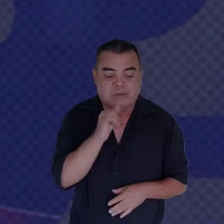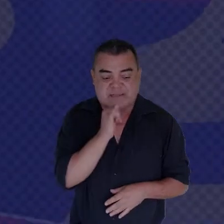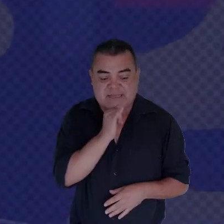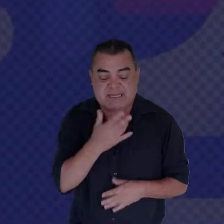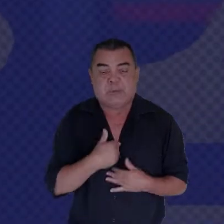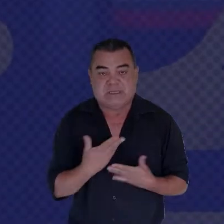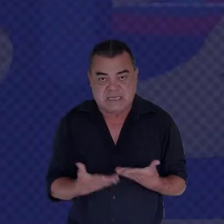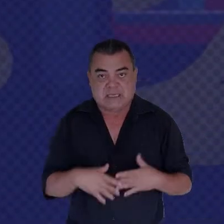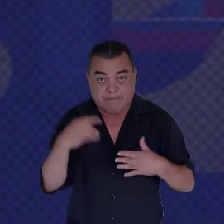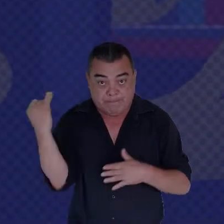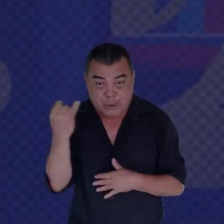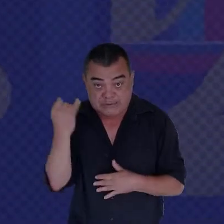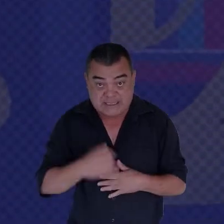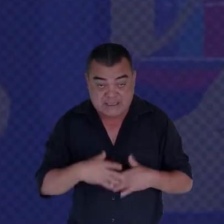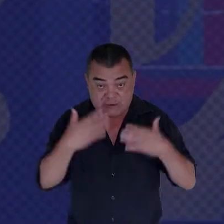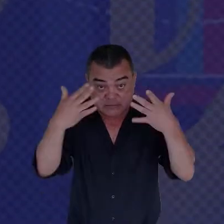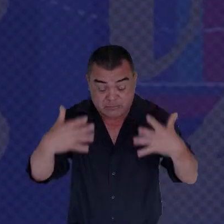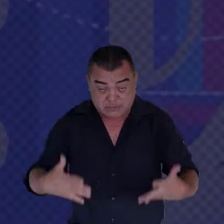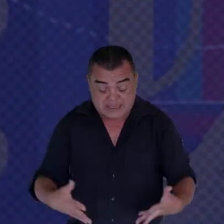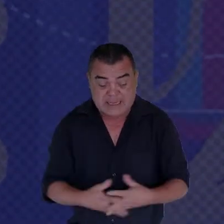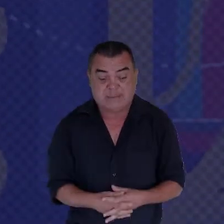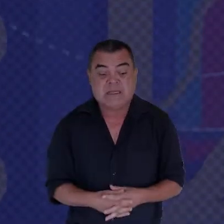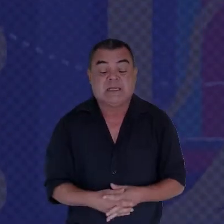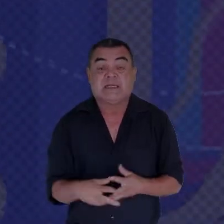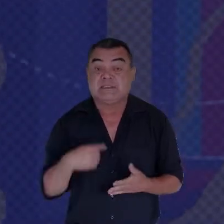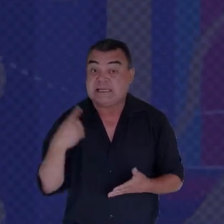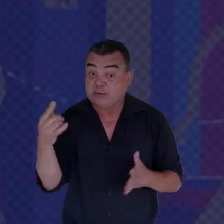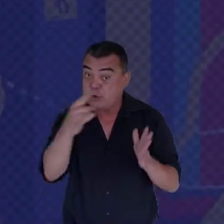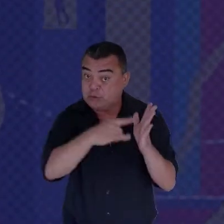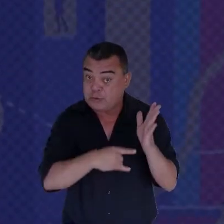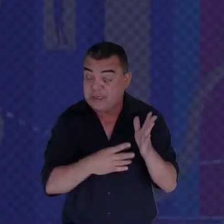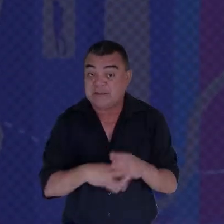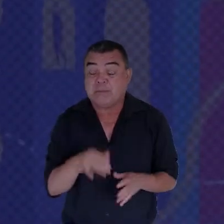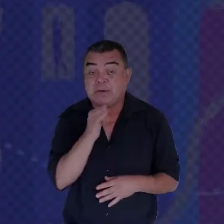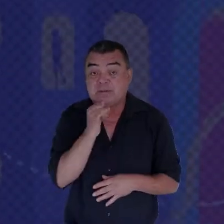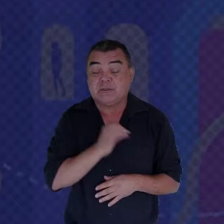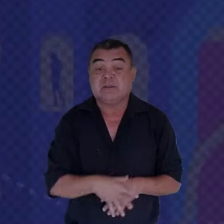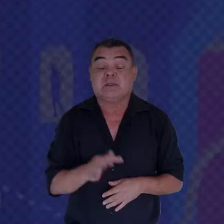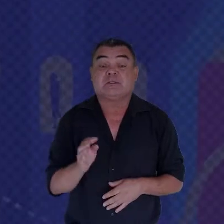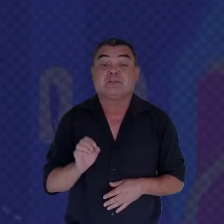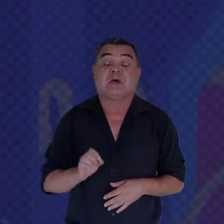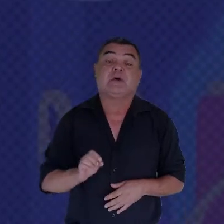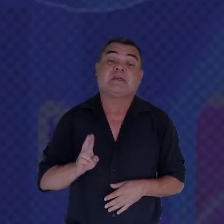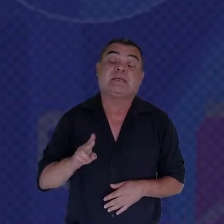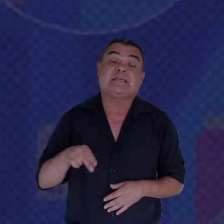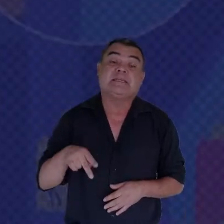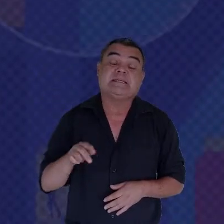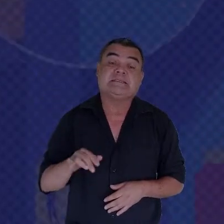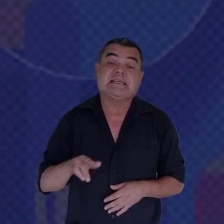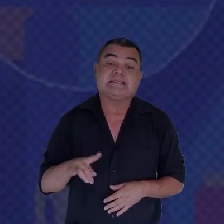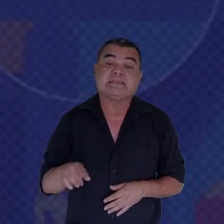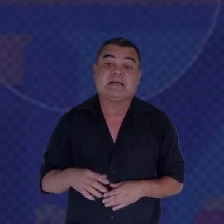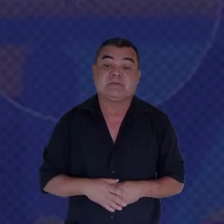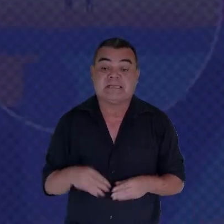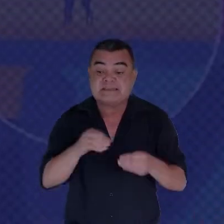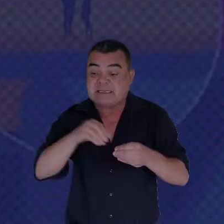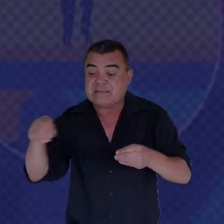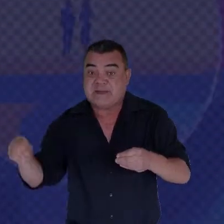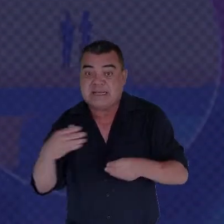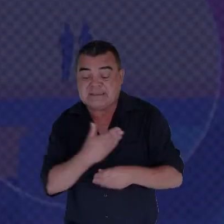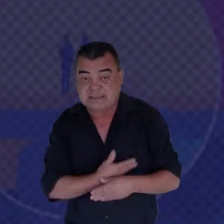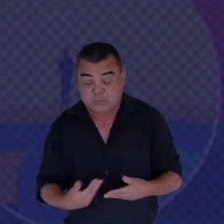exemplo que eu acho que vale citar equipar recomendado no nosso documento é por exemplo a totalização das transferências públicas o